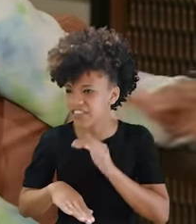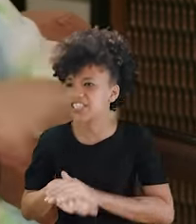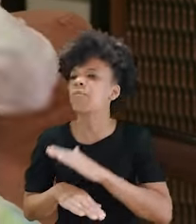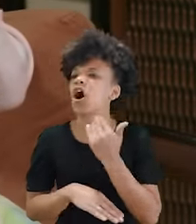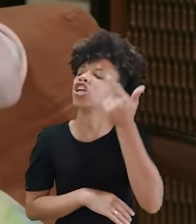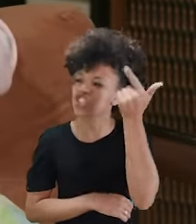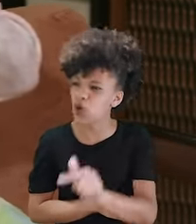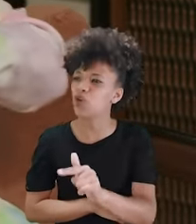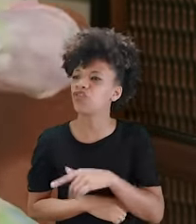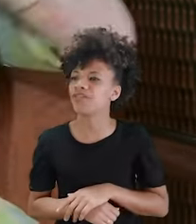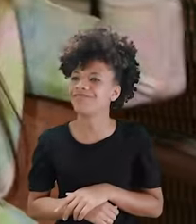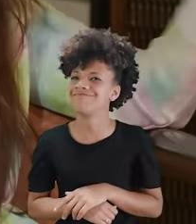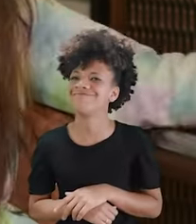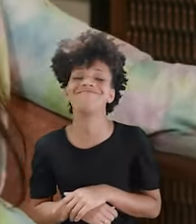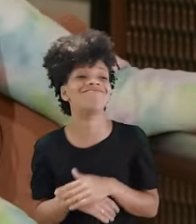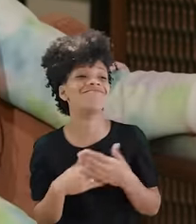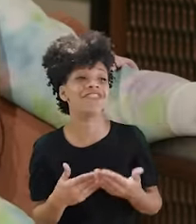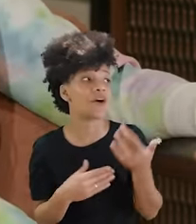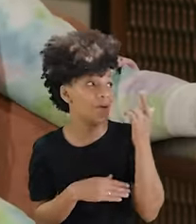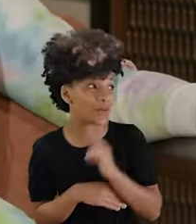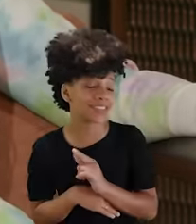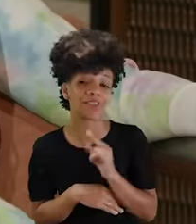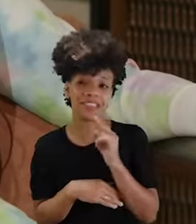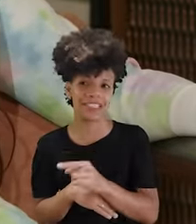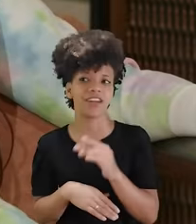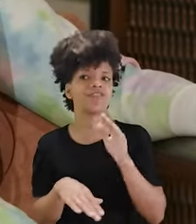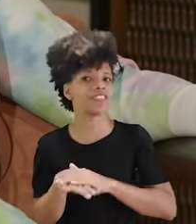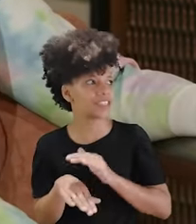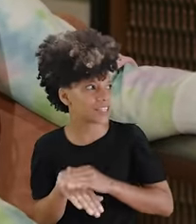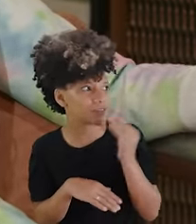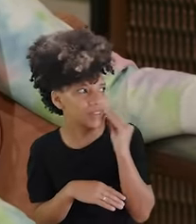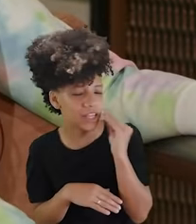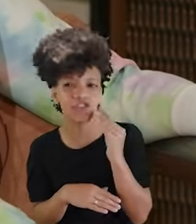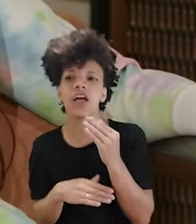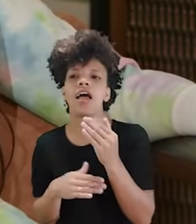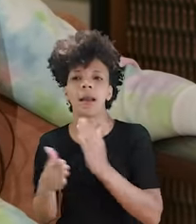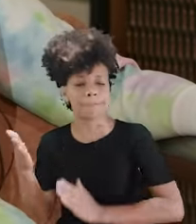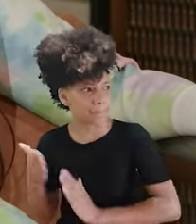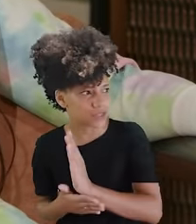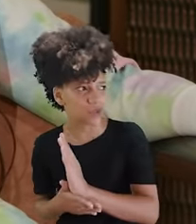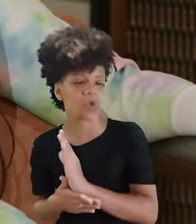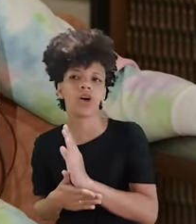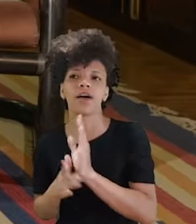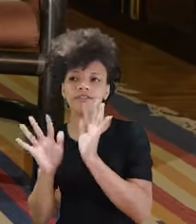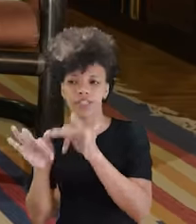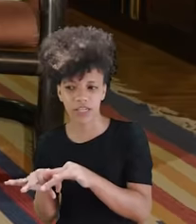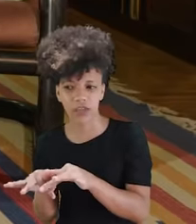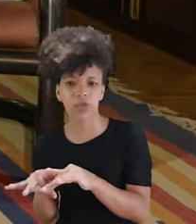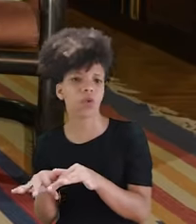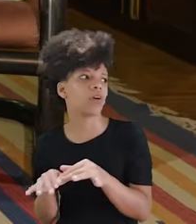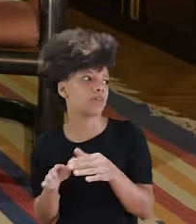ele fizesse o teste passou no teste quando acabou a temporada dele ele seguiu e pegou o trabalho